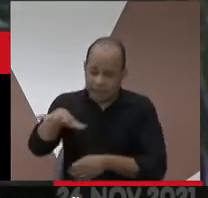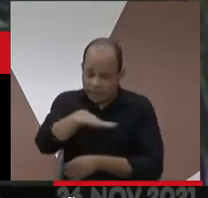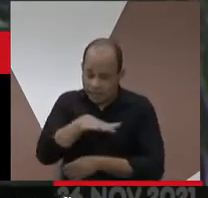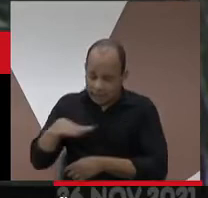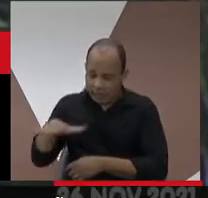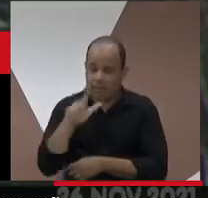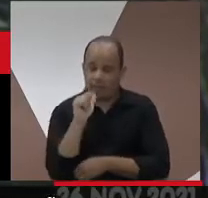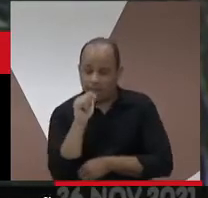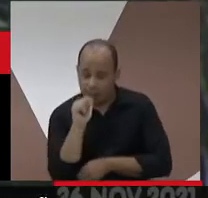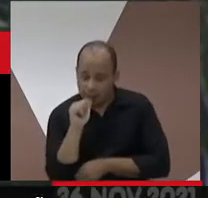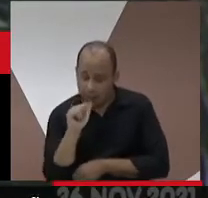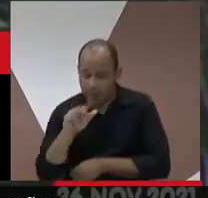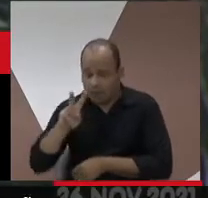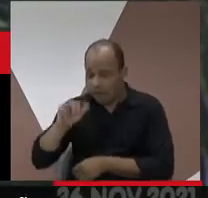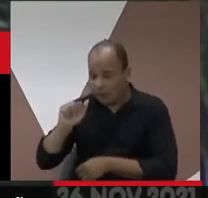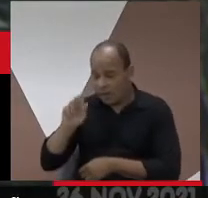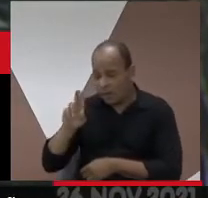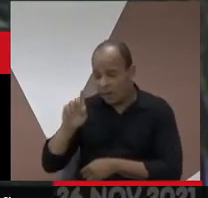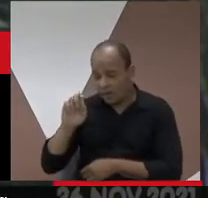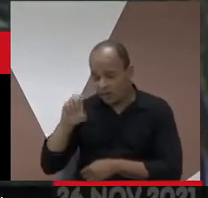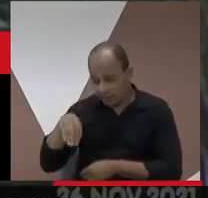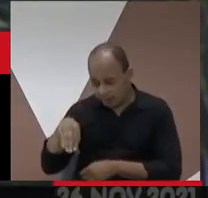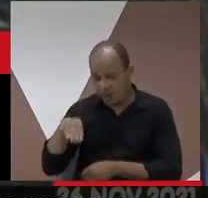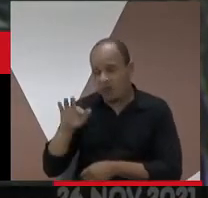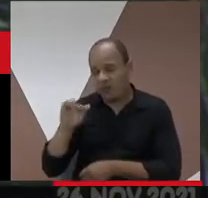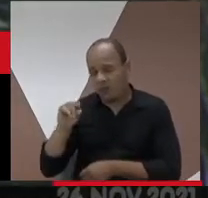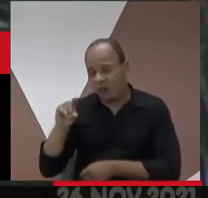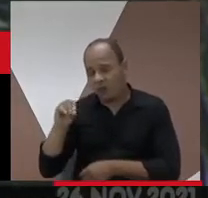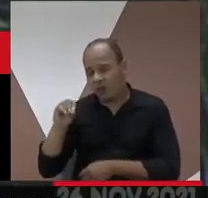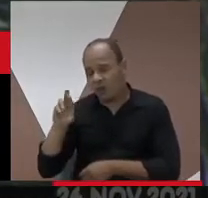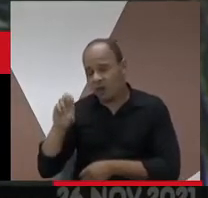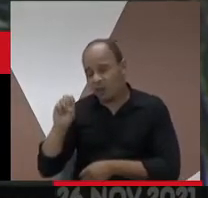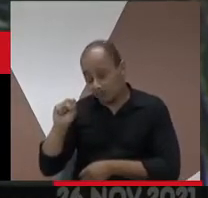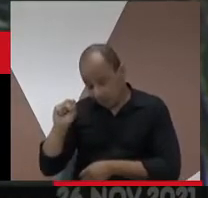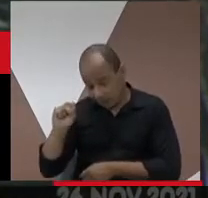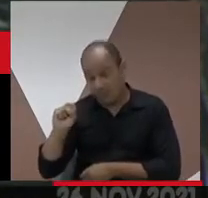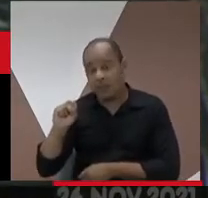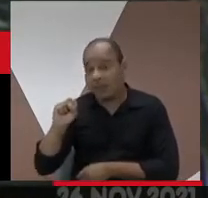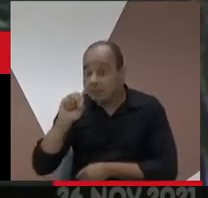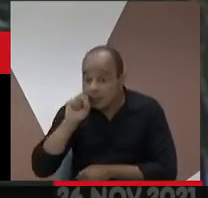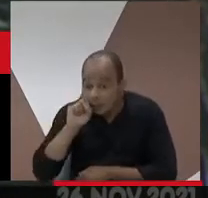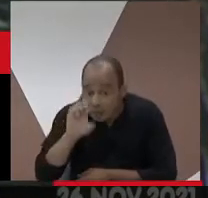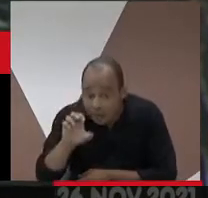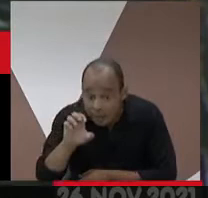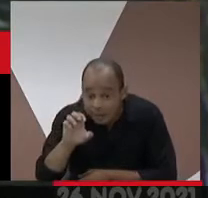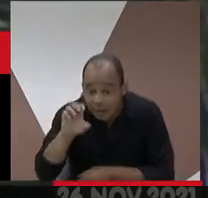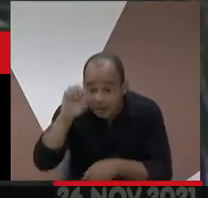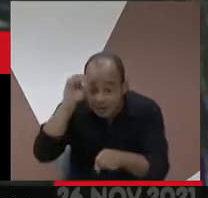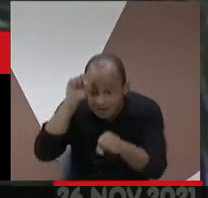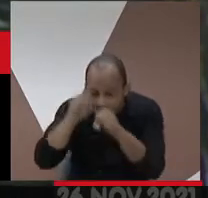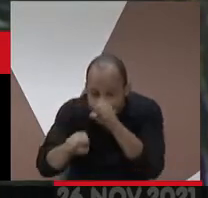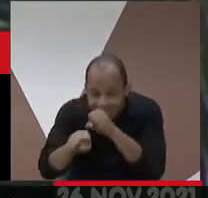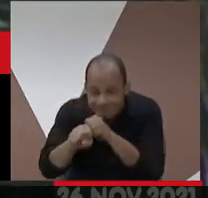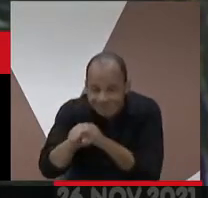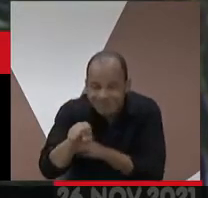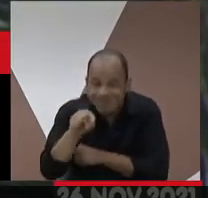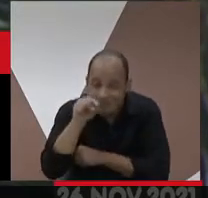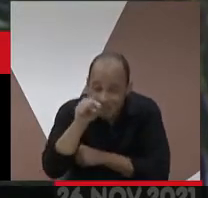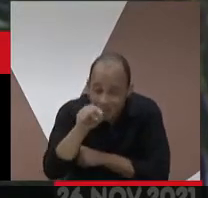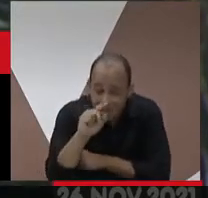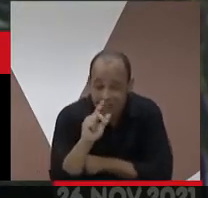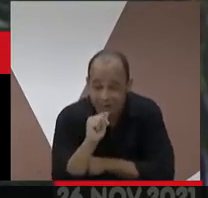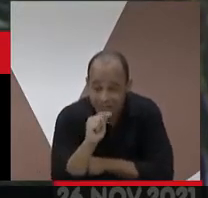porque ela é a representação mais estratégica que nós temos. Se romper mais uma